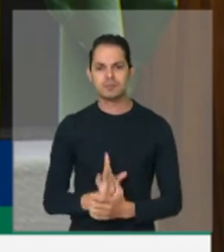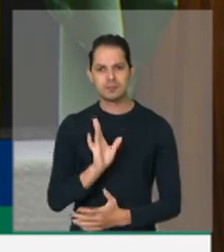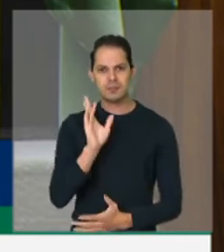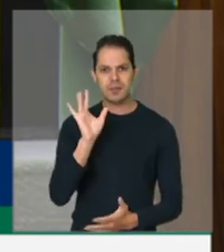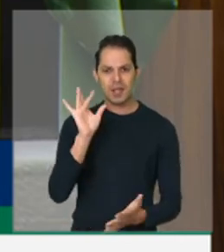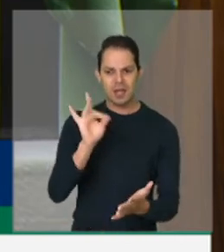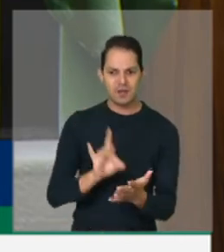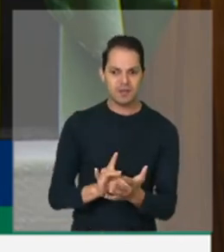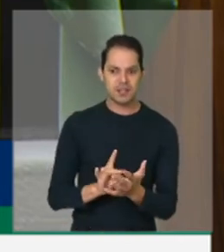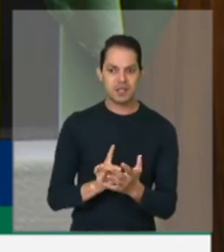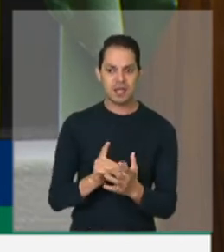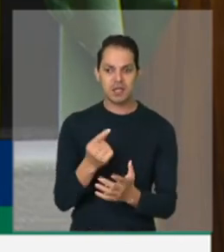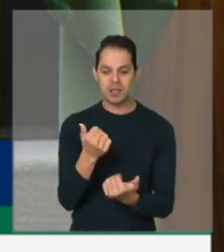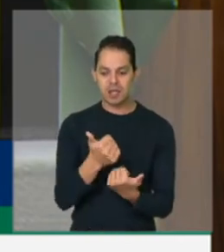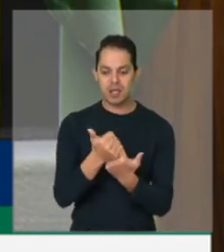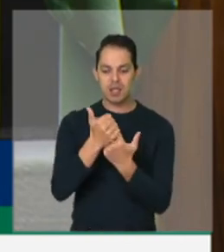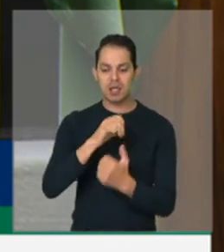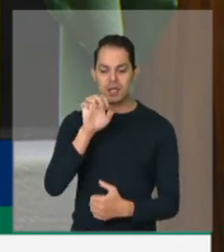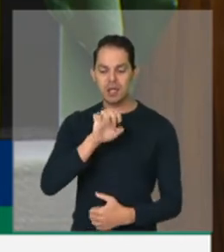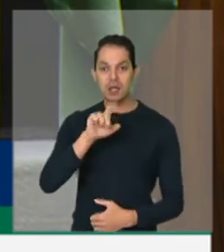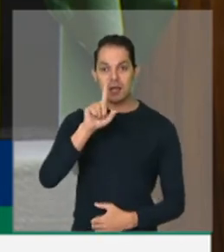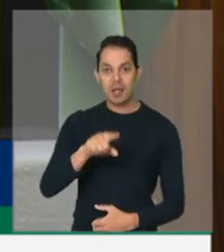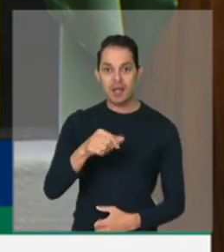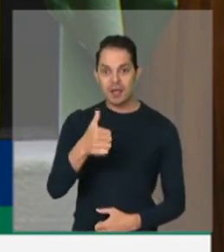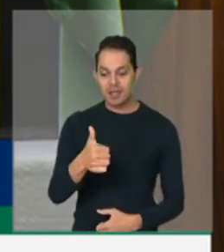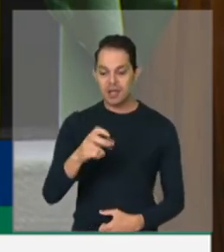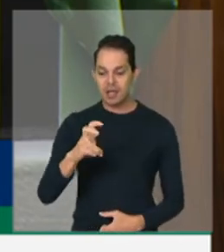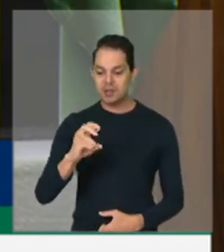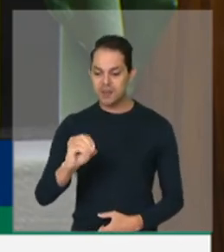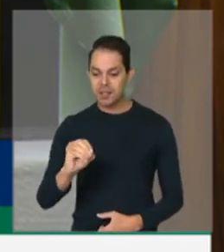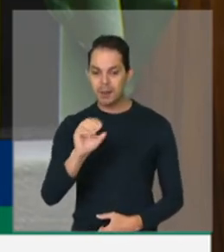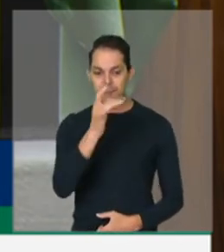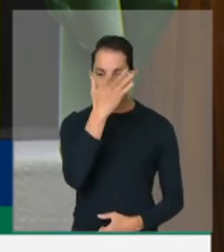é de R$ 150 por pessoa.